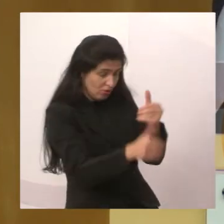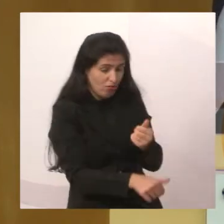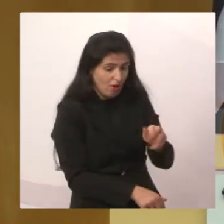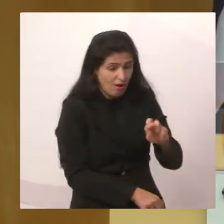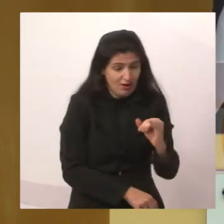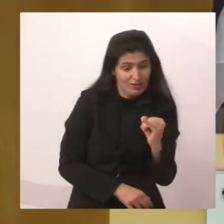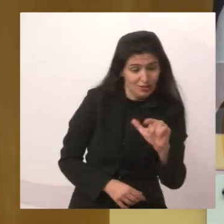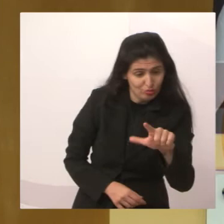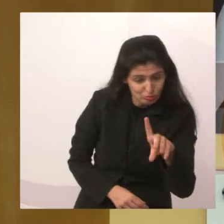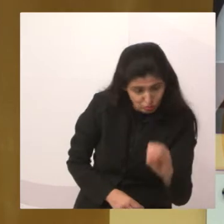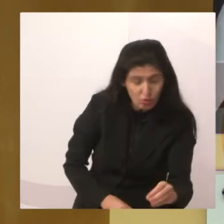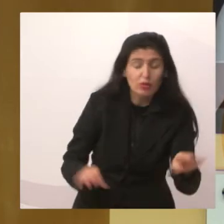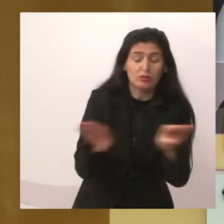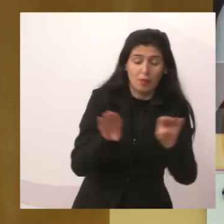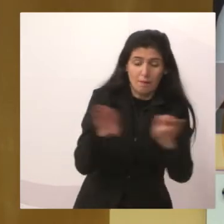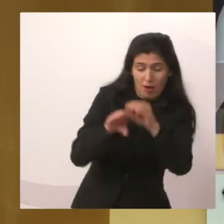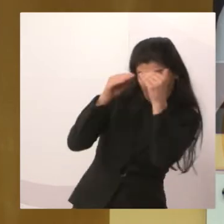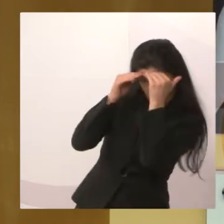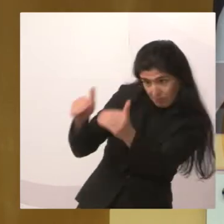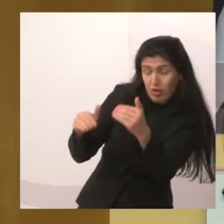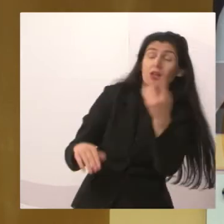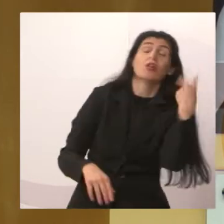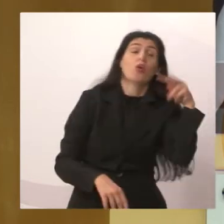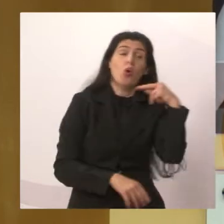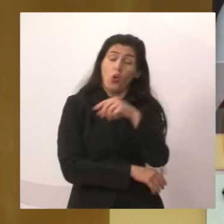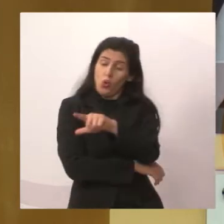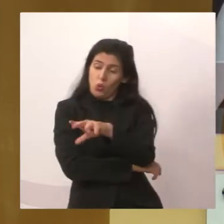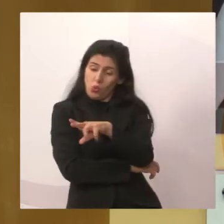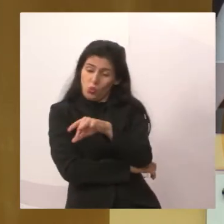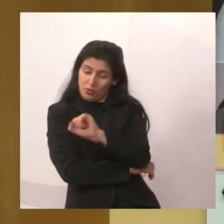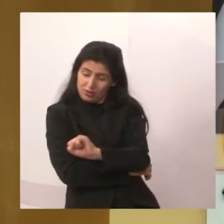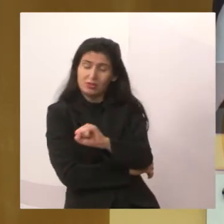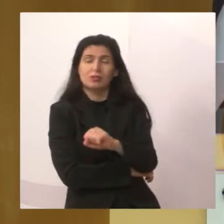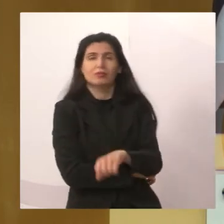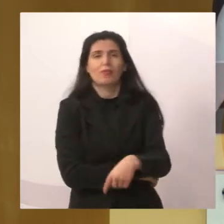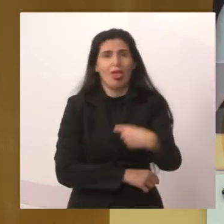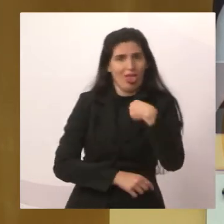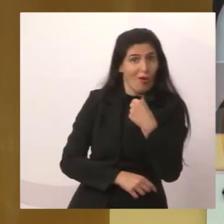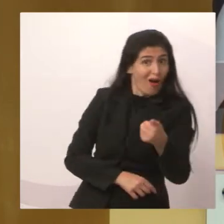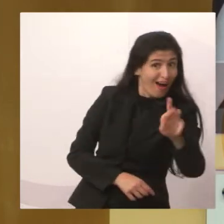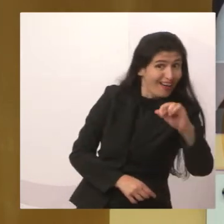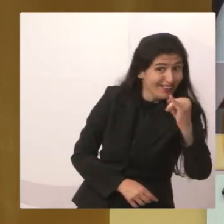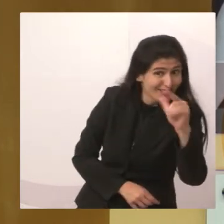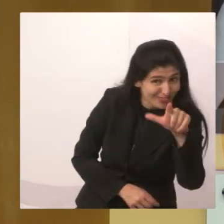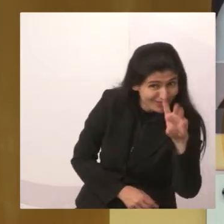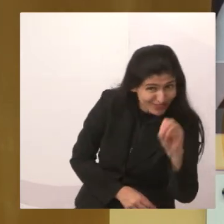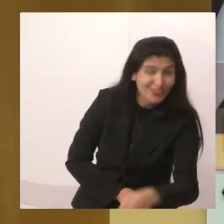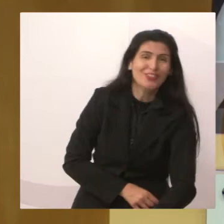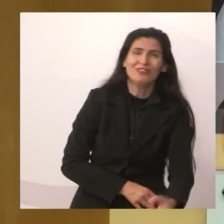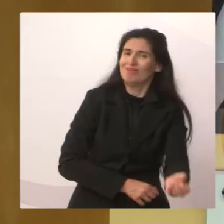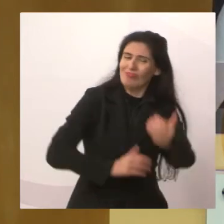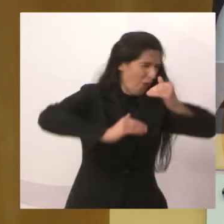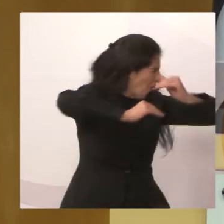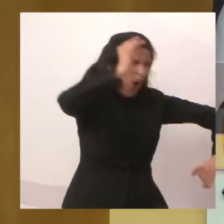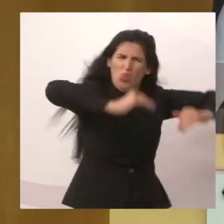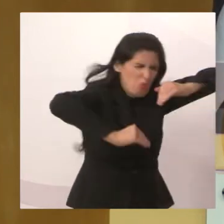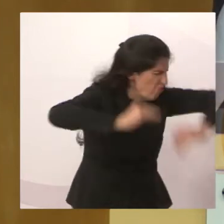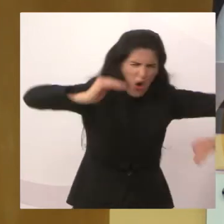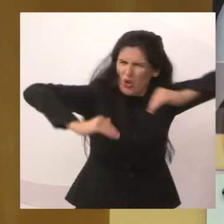Flávio, respeito mesmo. Né? Eu e o Arildo tivemos muitos embates lá atrás, embates